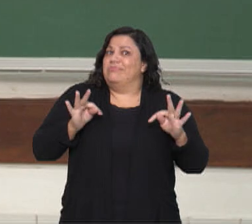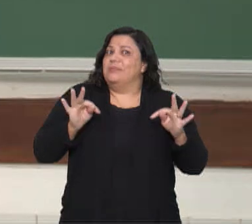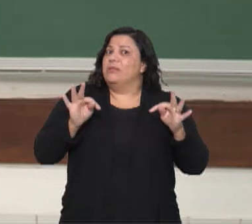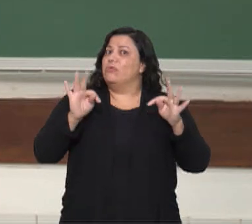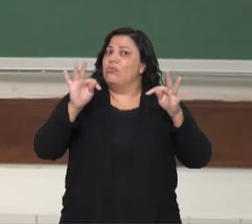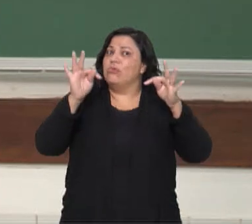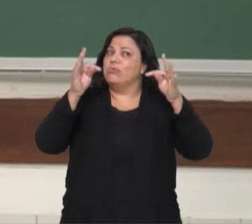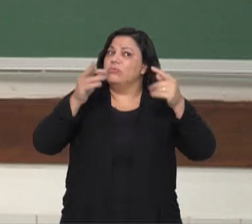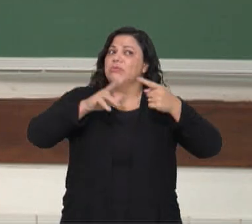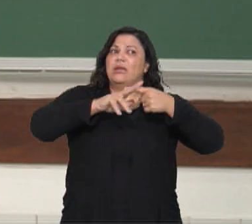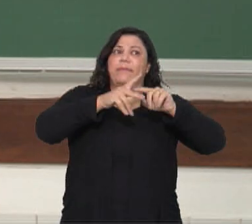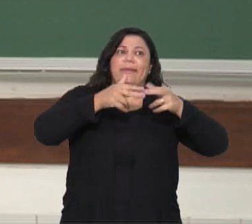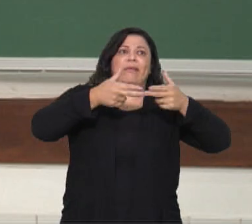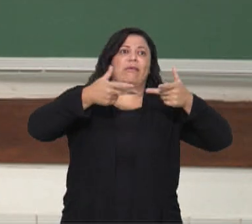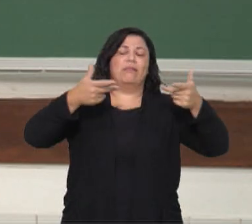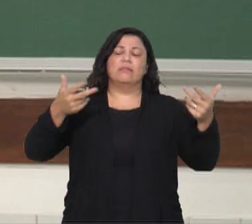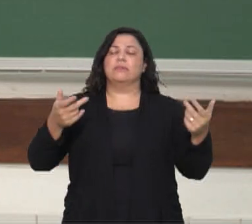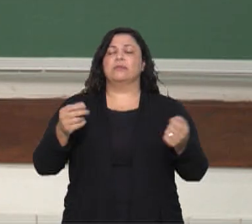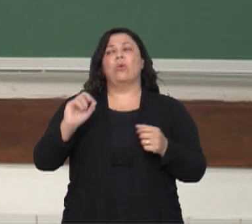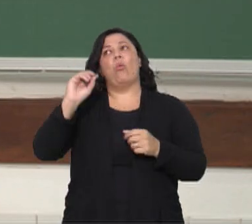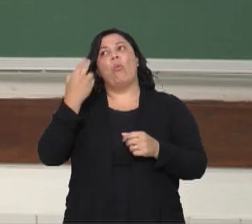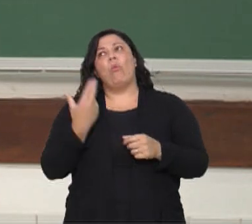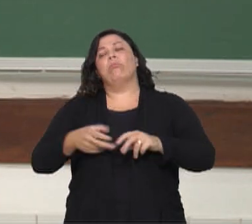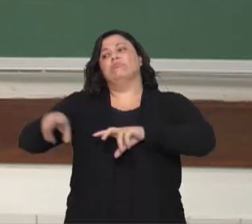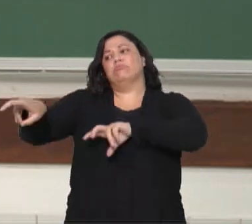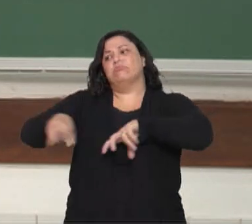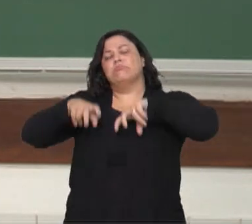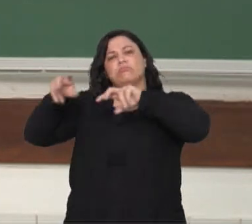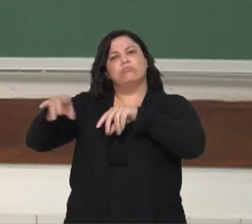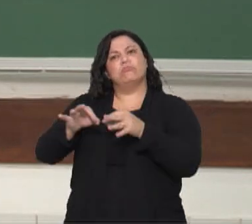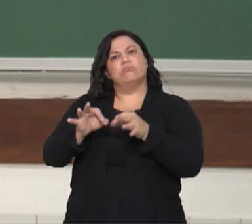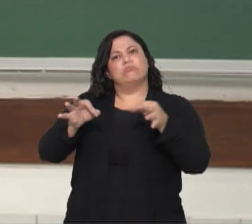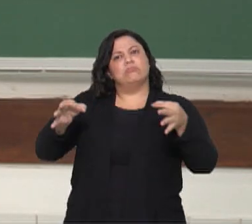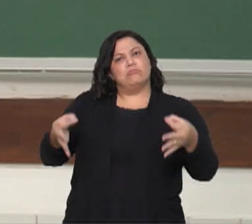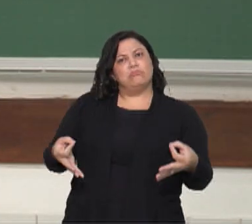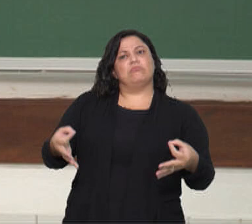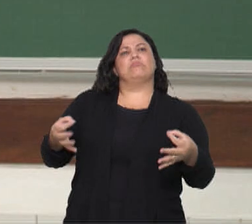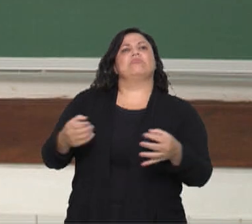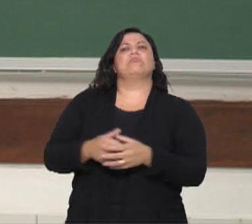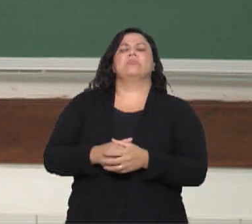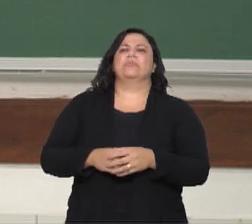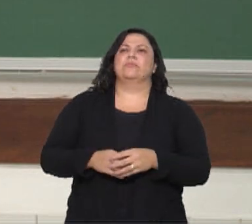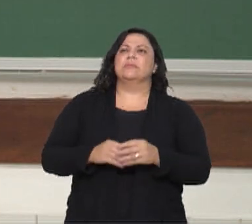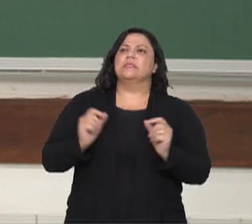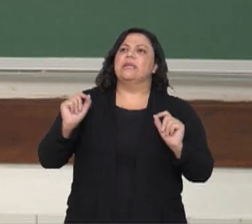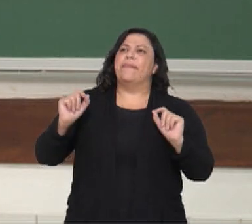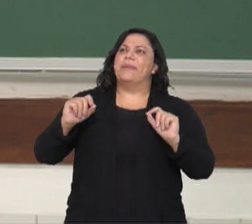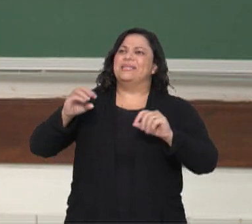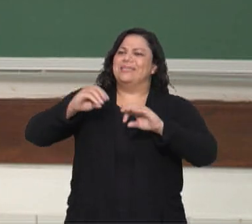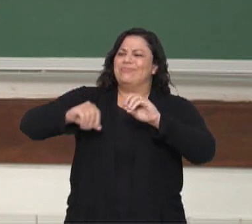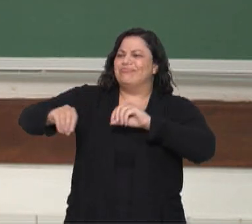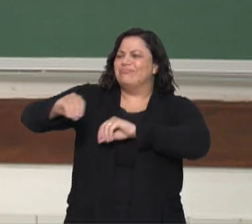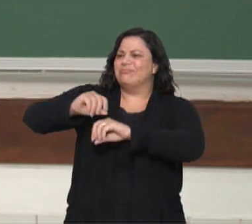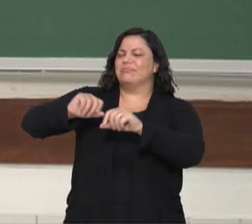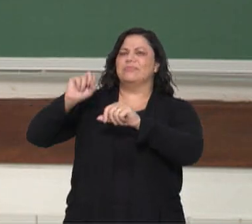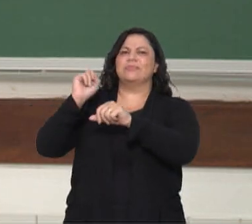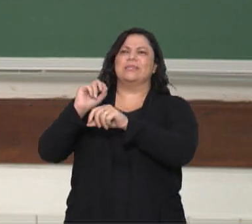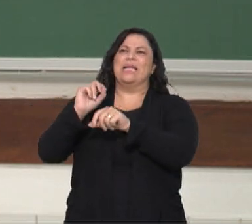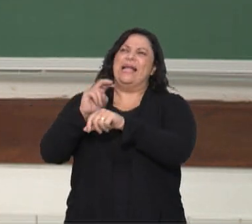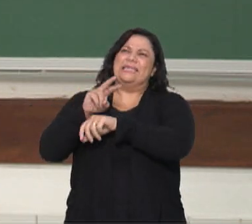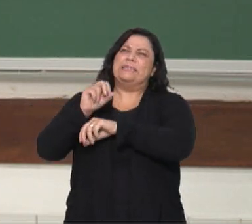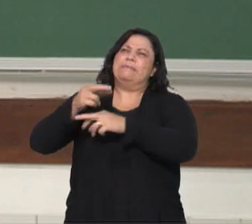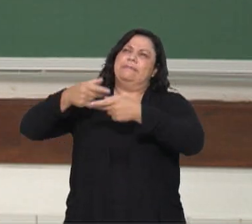não utilizasse, que fosse uma produção agrícola mais simples, mas nós temos o adubo de animal, o adubo de